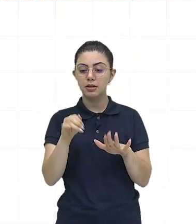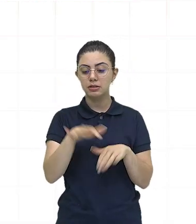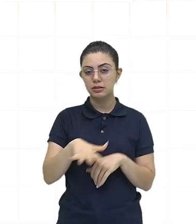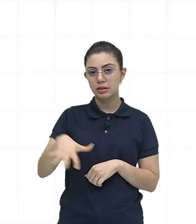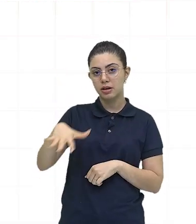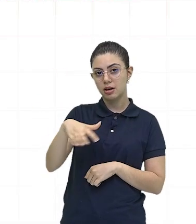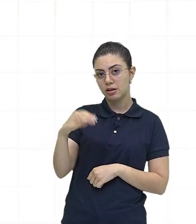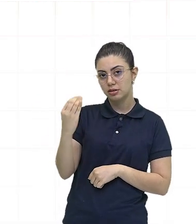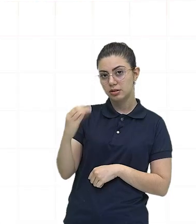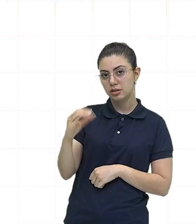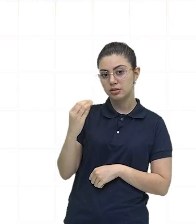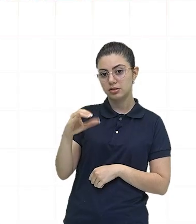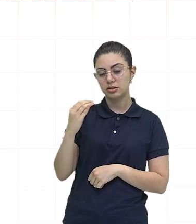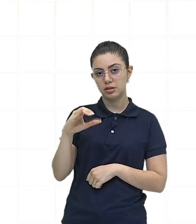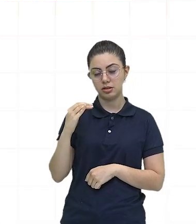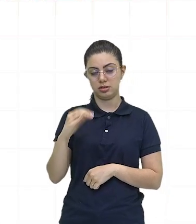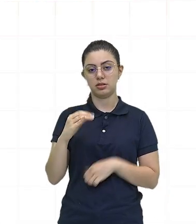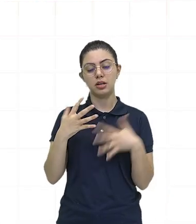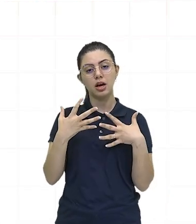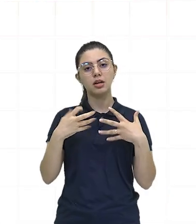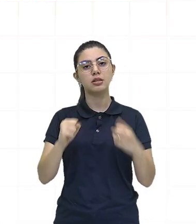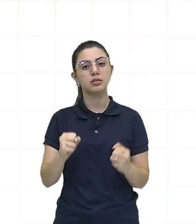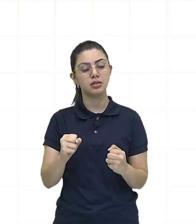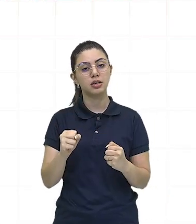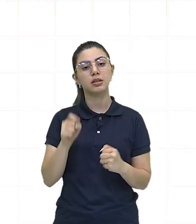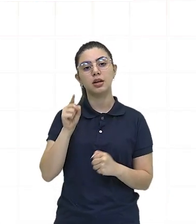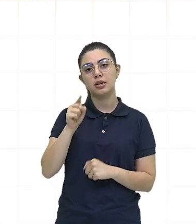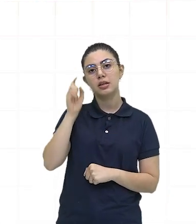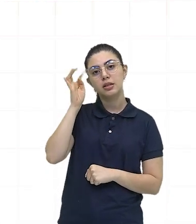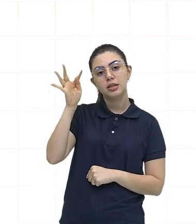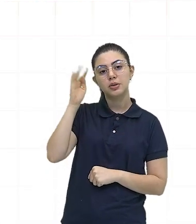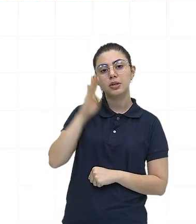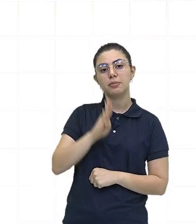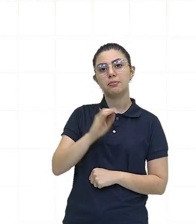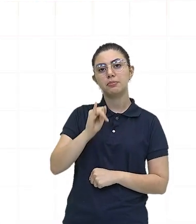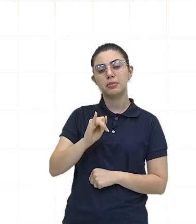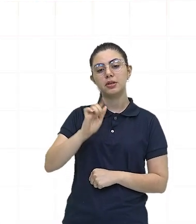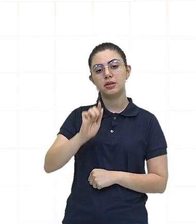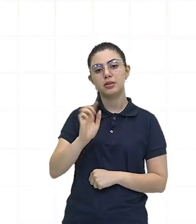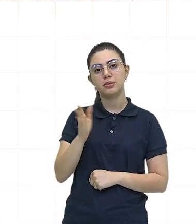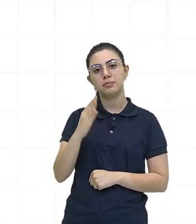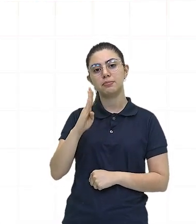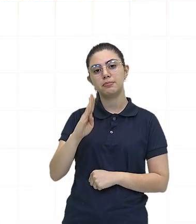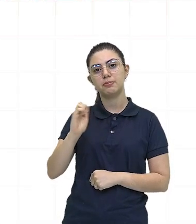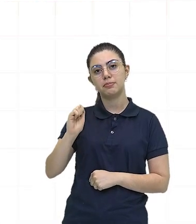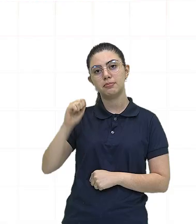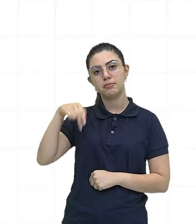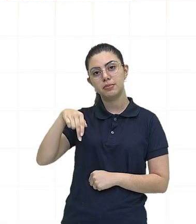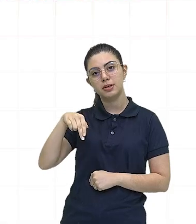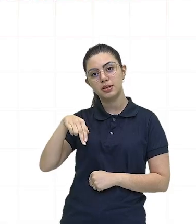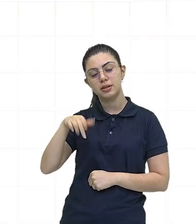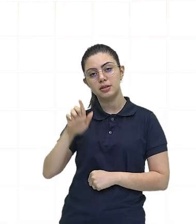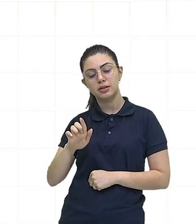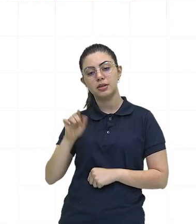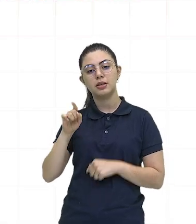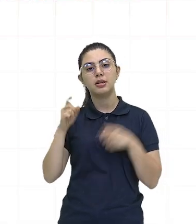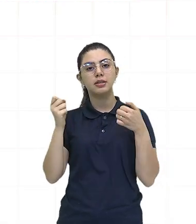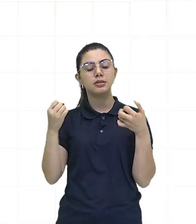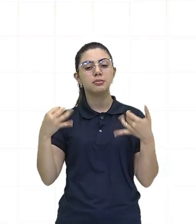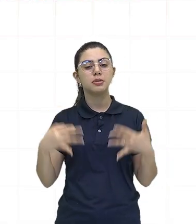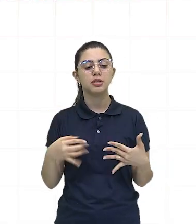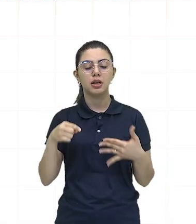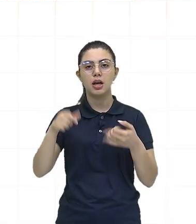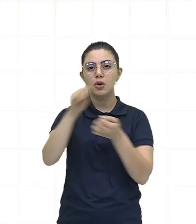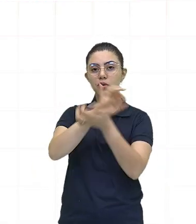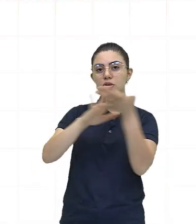a comunidade científica, essa é a teoria mais aceita. Ela postula que o universo ele começou